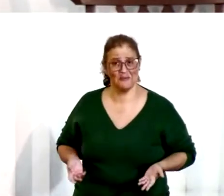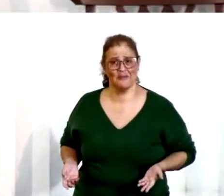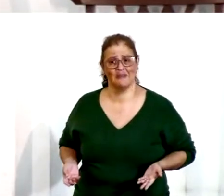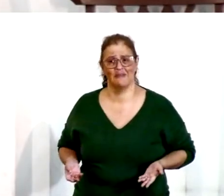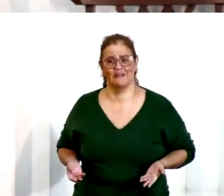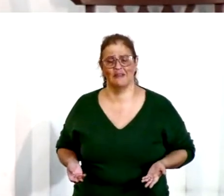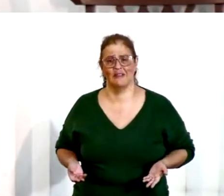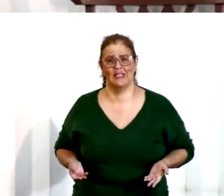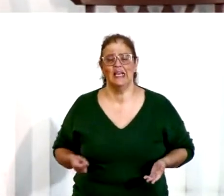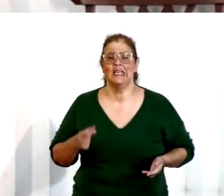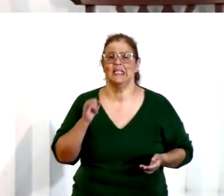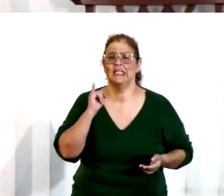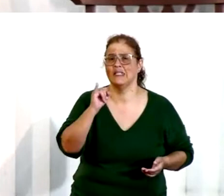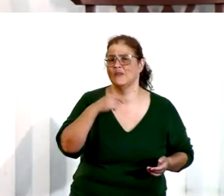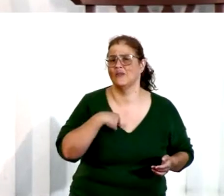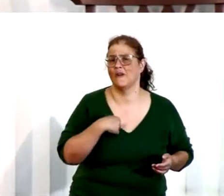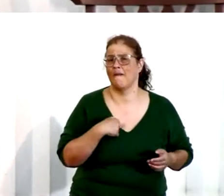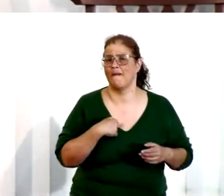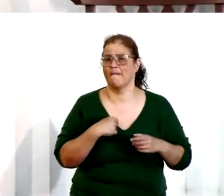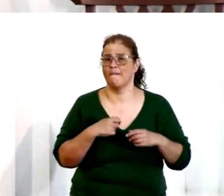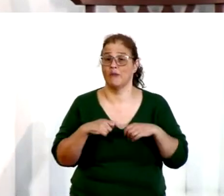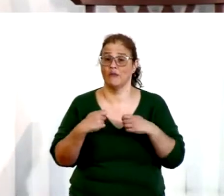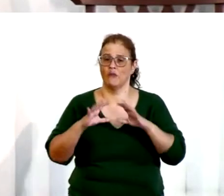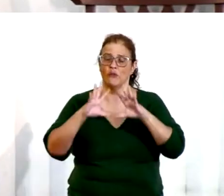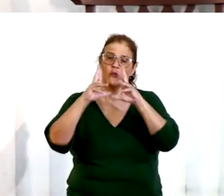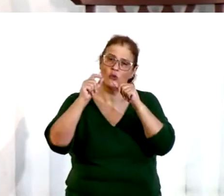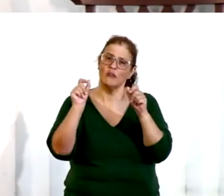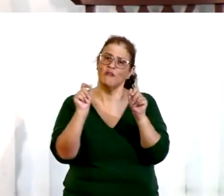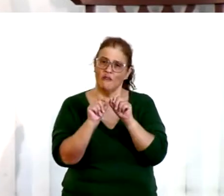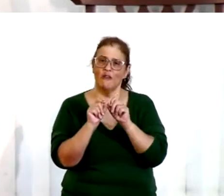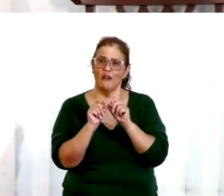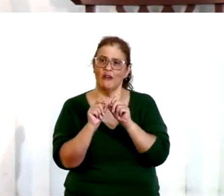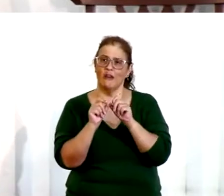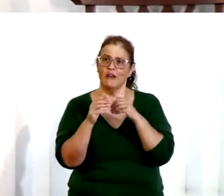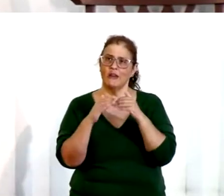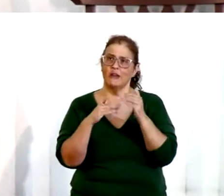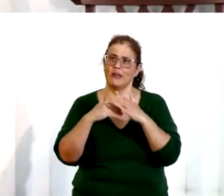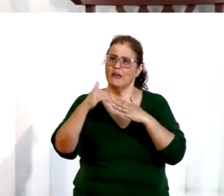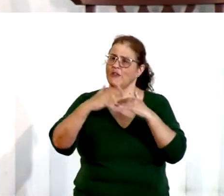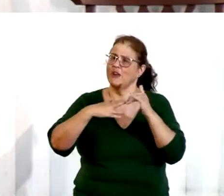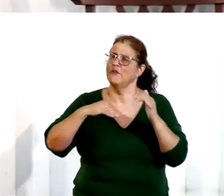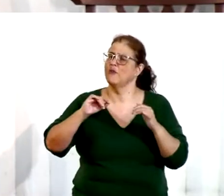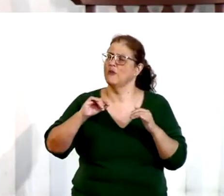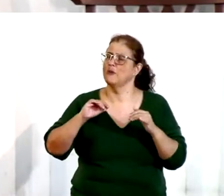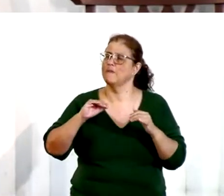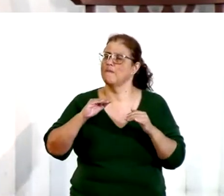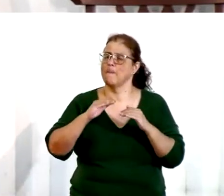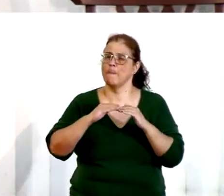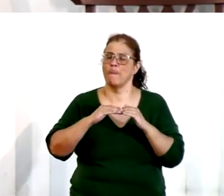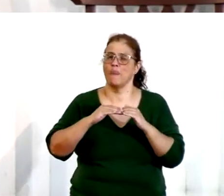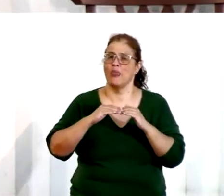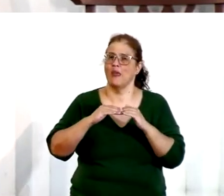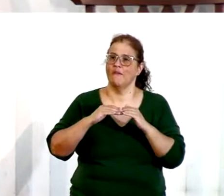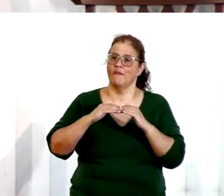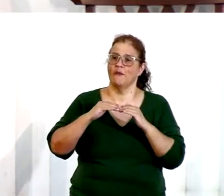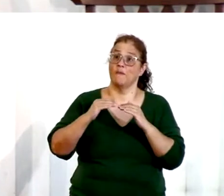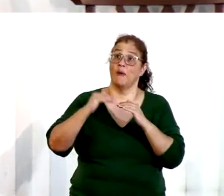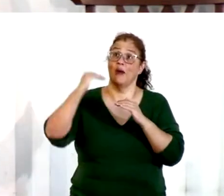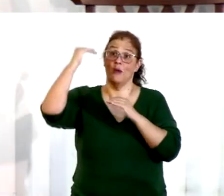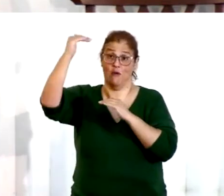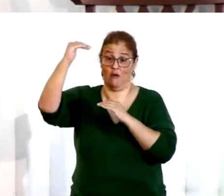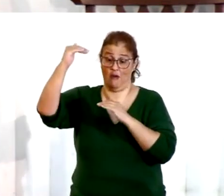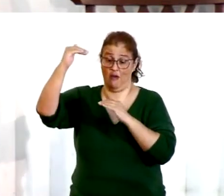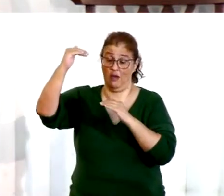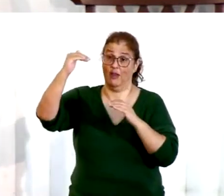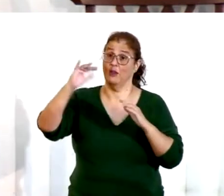renúncia, não pense que conseguirá favor de Deus. A palavra de Deus diz despojar, é arrancar, e dói